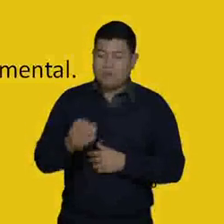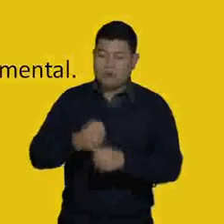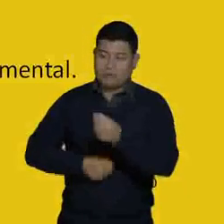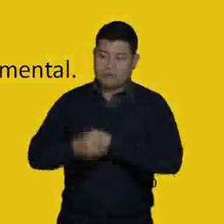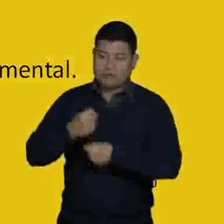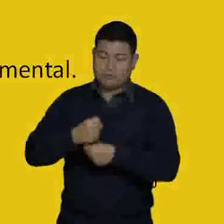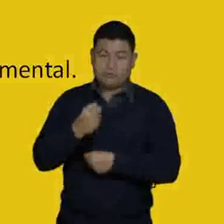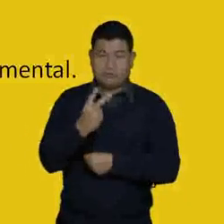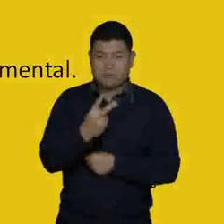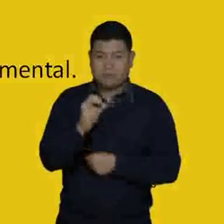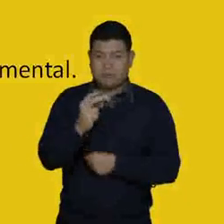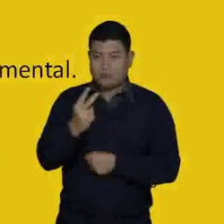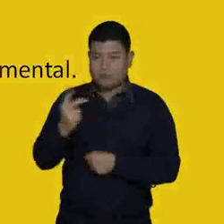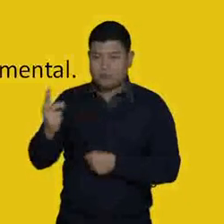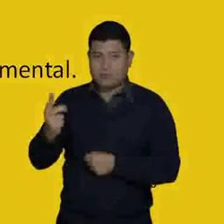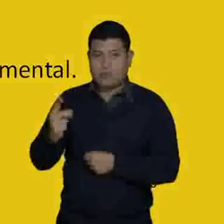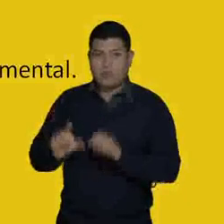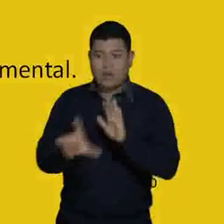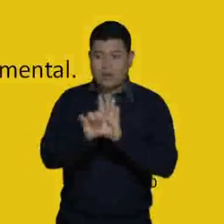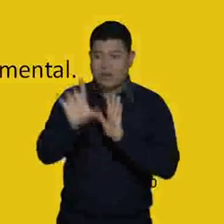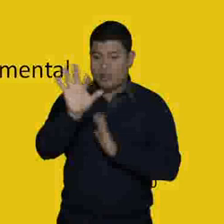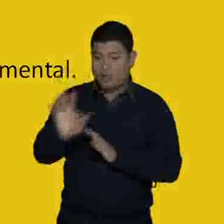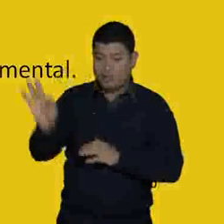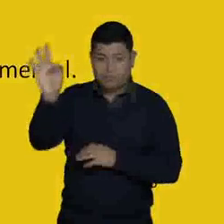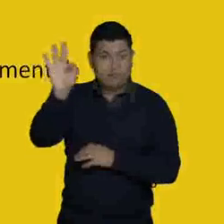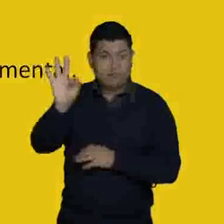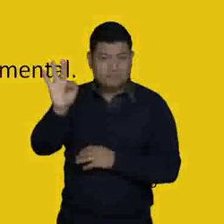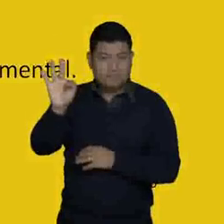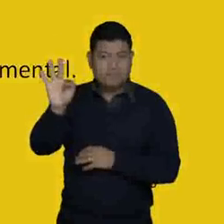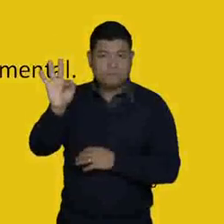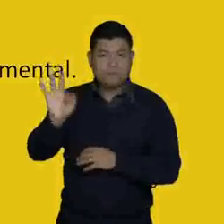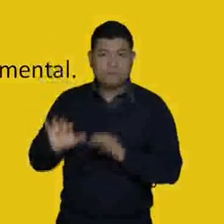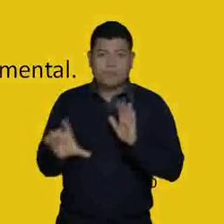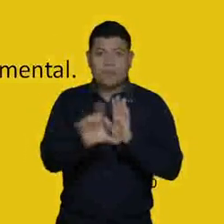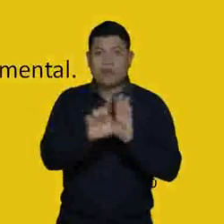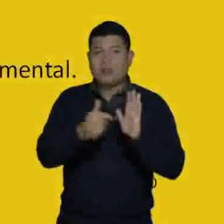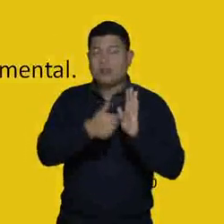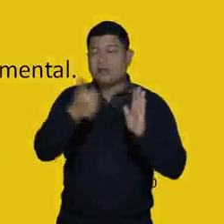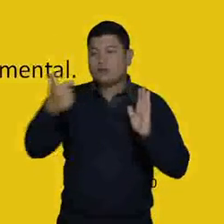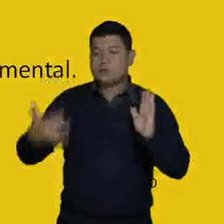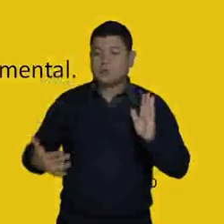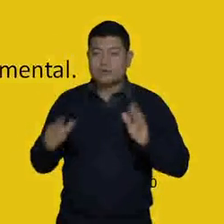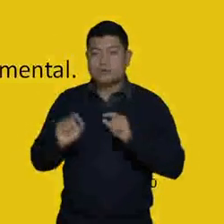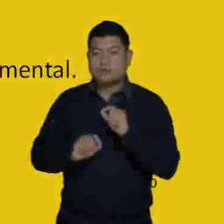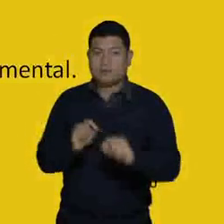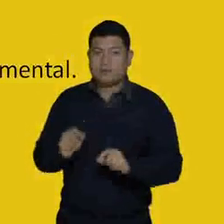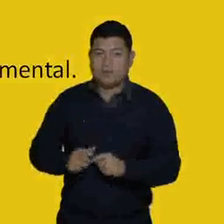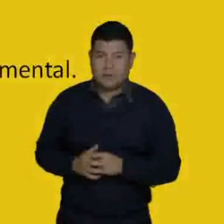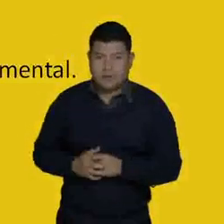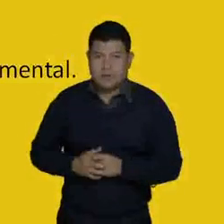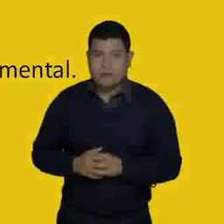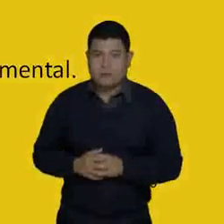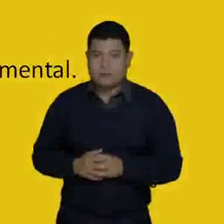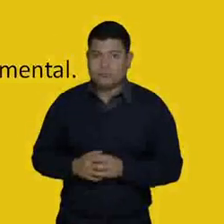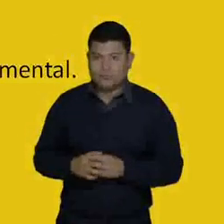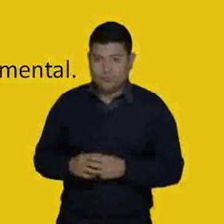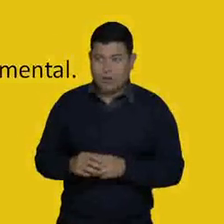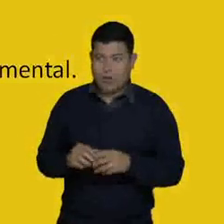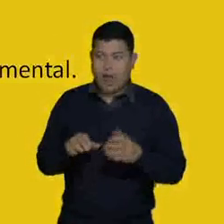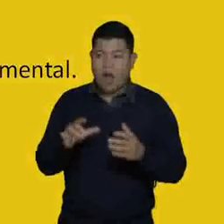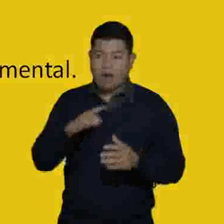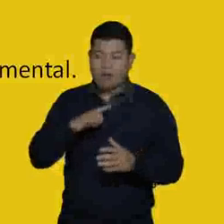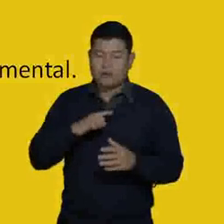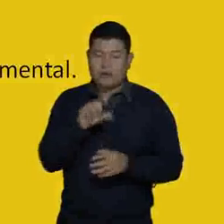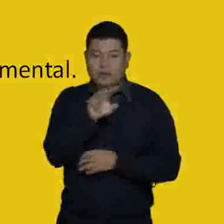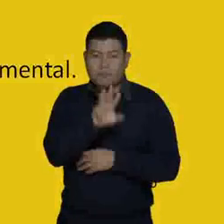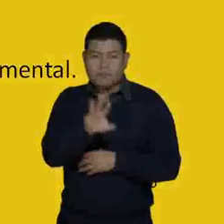é uma lei federal essa lei diz o seguinte Aqui tá o o endereço para vocês acessar